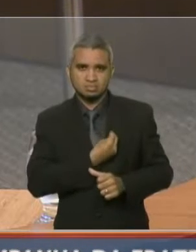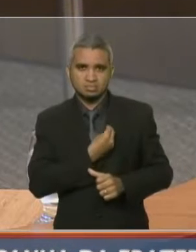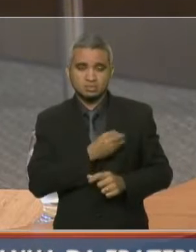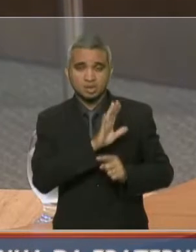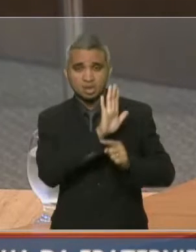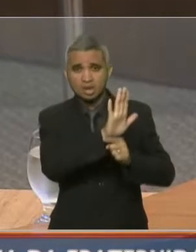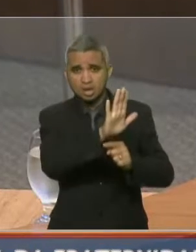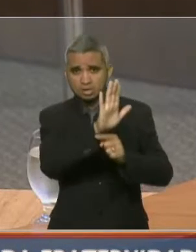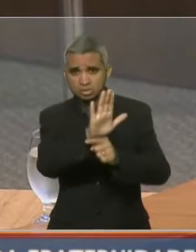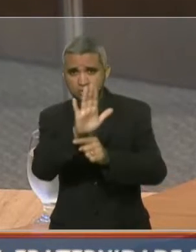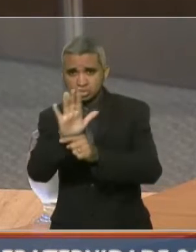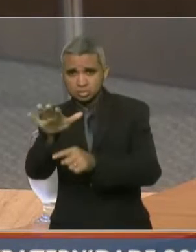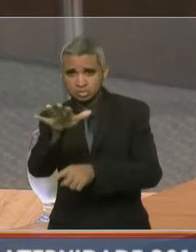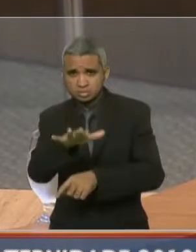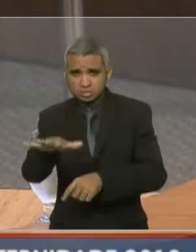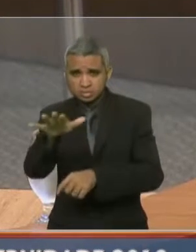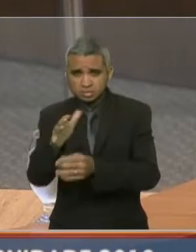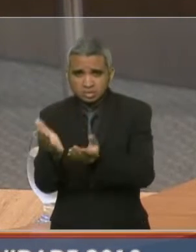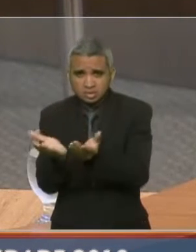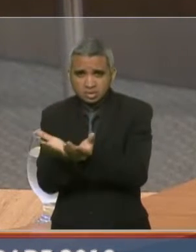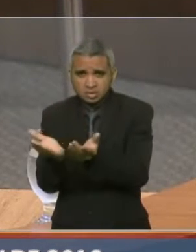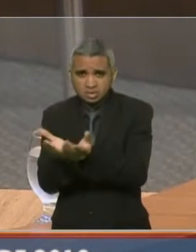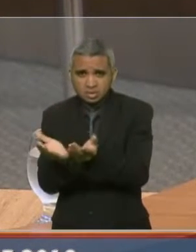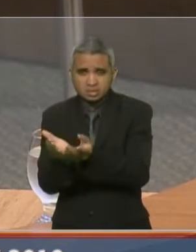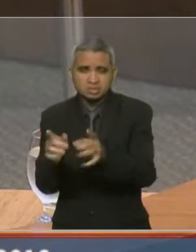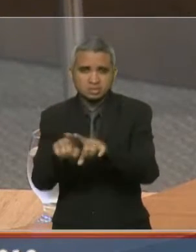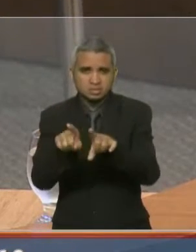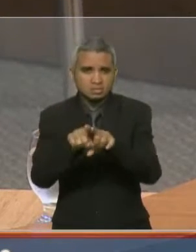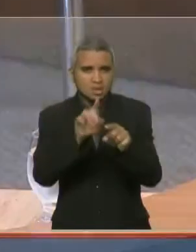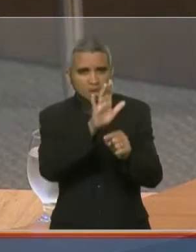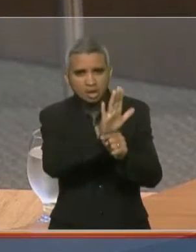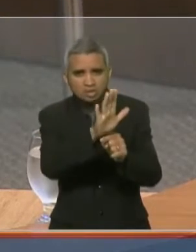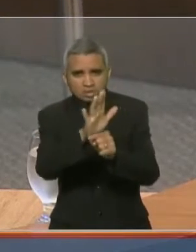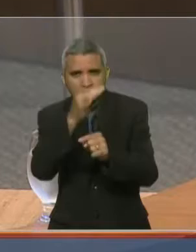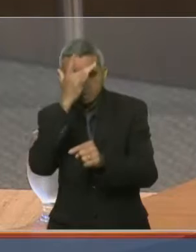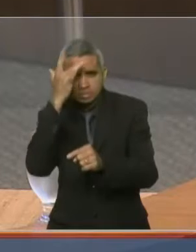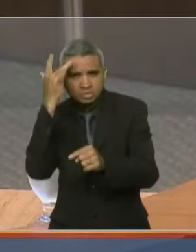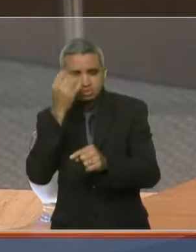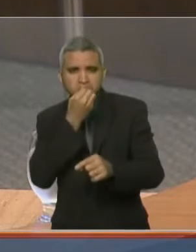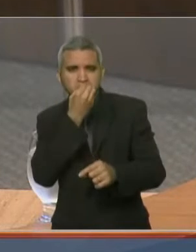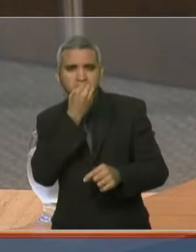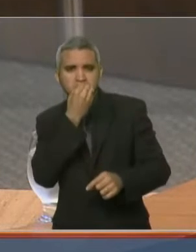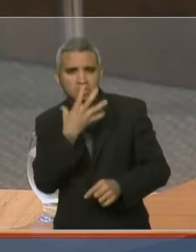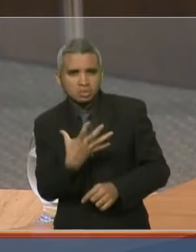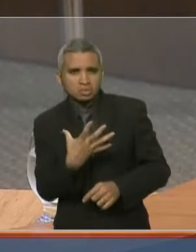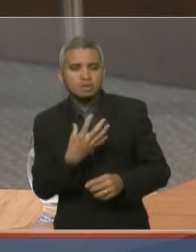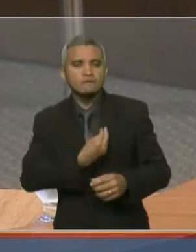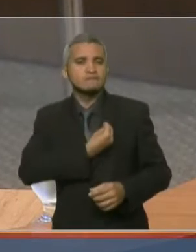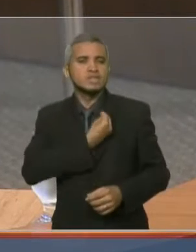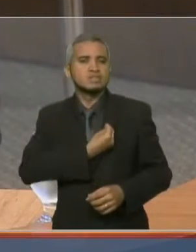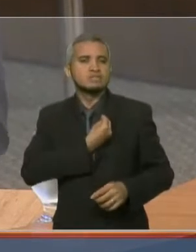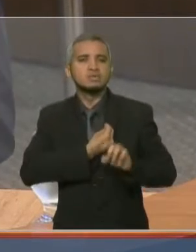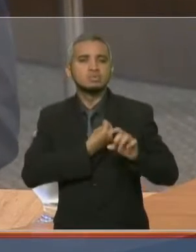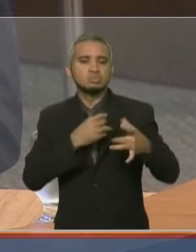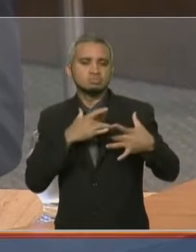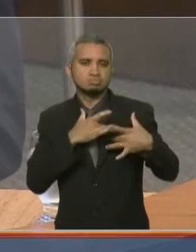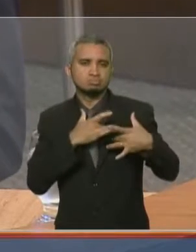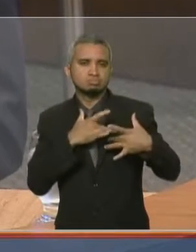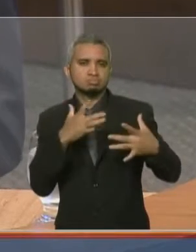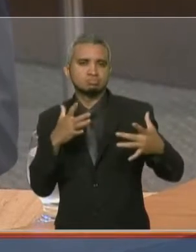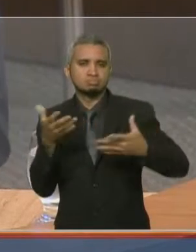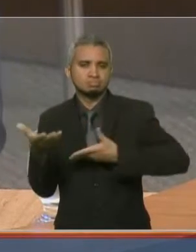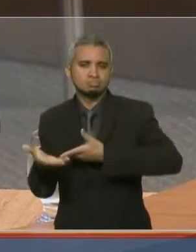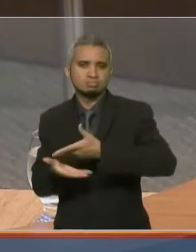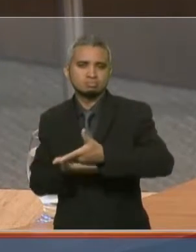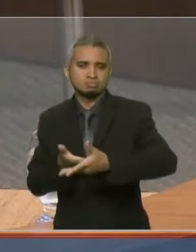e pessoas de boa vontade a viverem a fraternidade, com compromissos concretos no processo